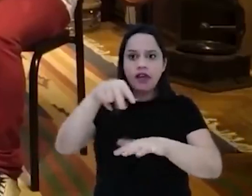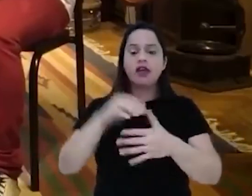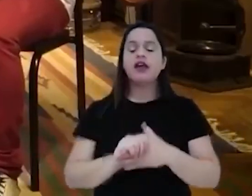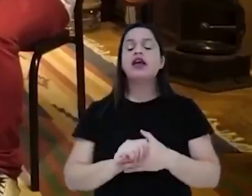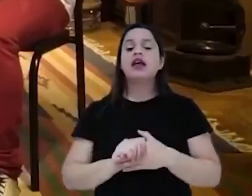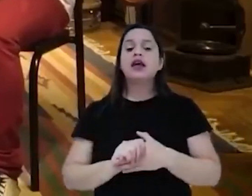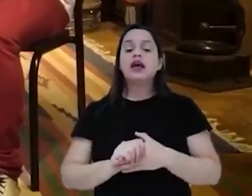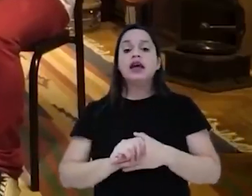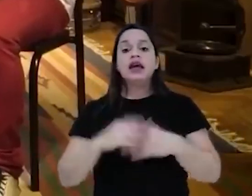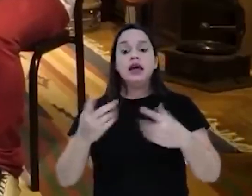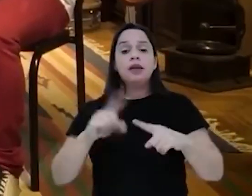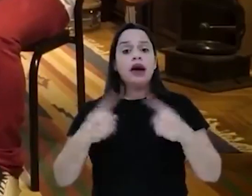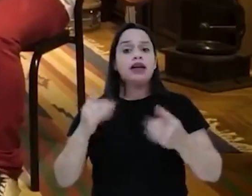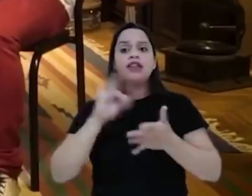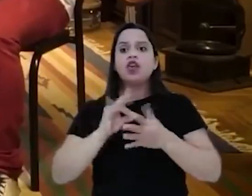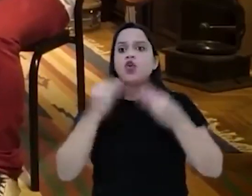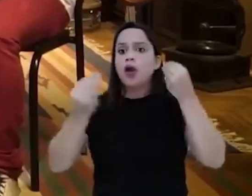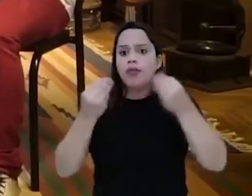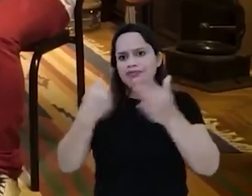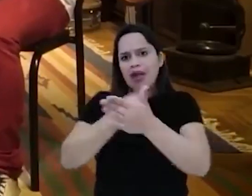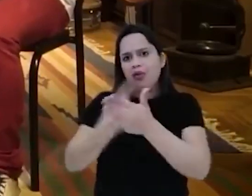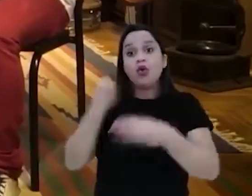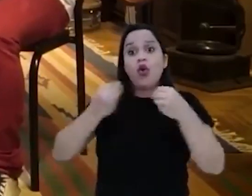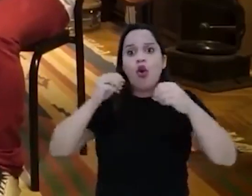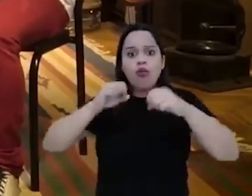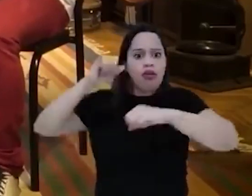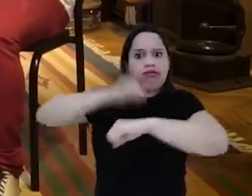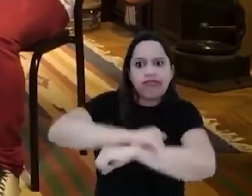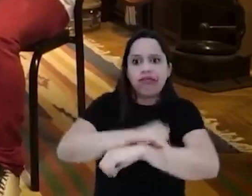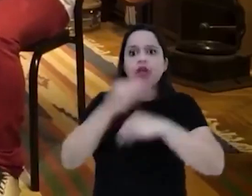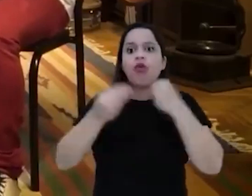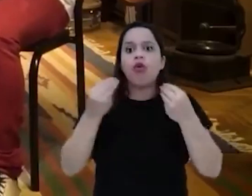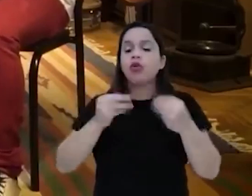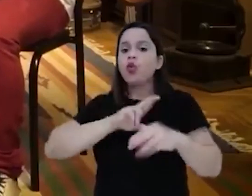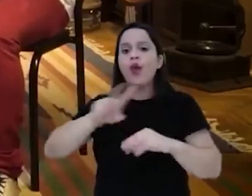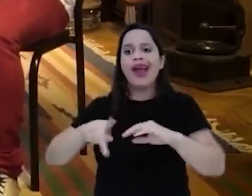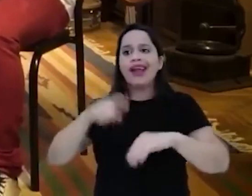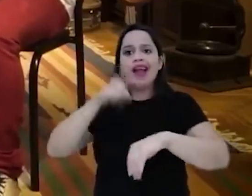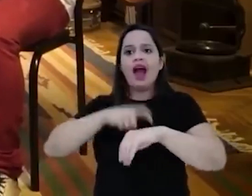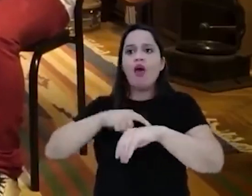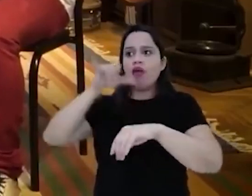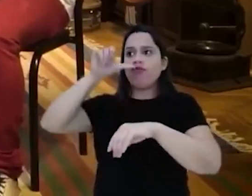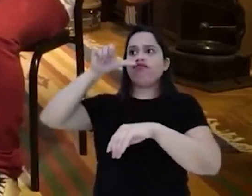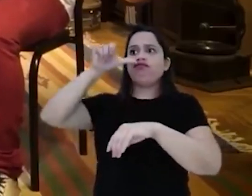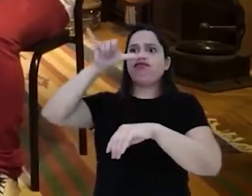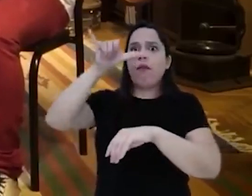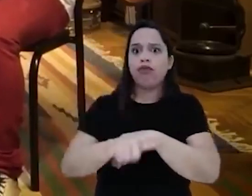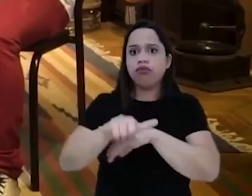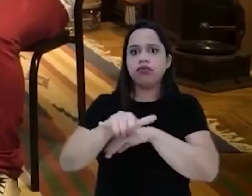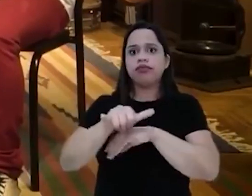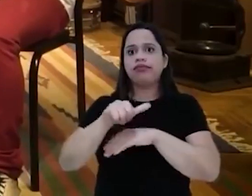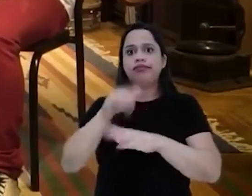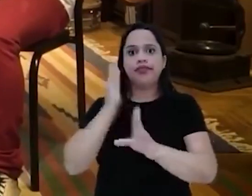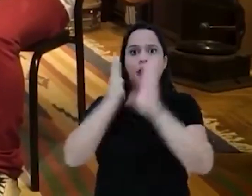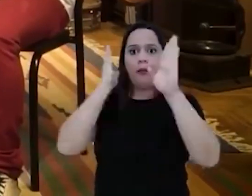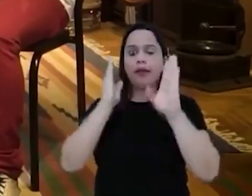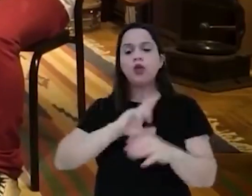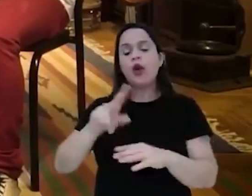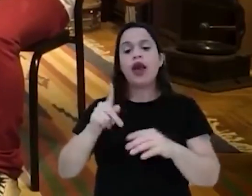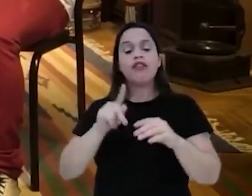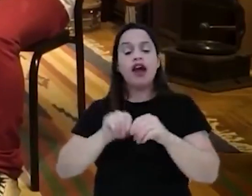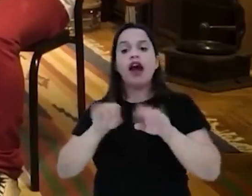desse tempo agradecer na verdade assim acha que eu tô errada como é que foi caiu de mim não o avião não cai tipo assim não não chega aqui ele vai perdendo